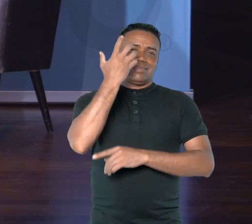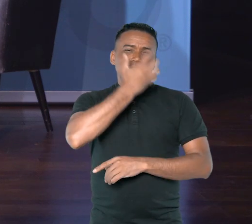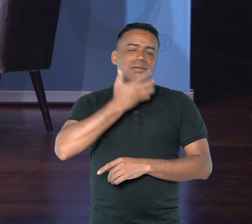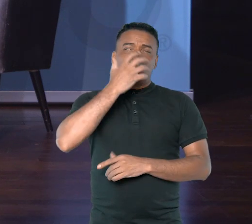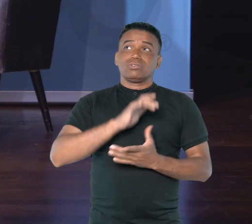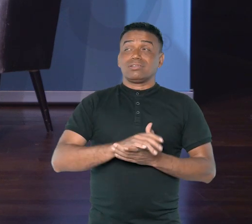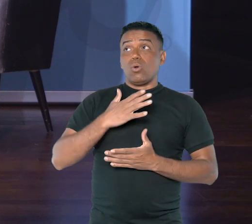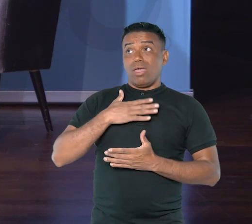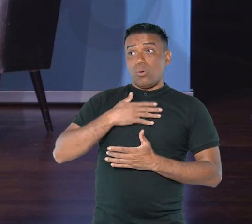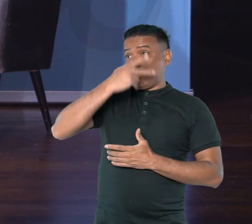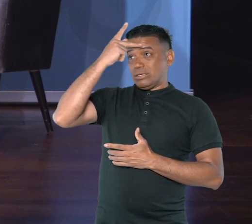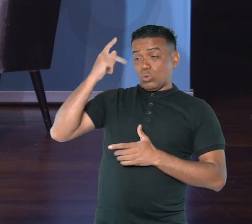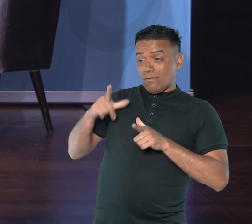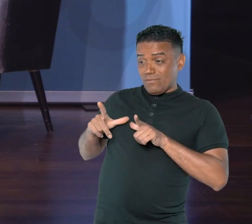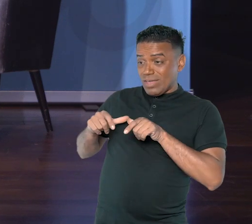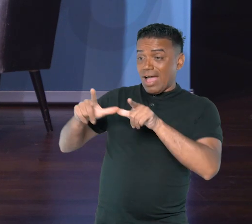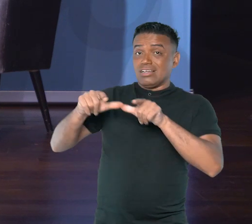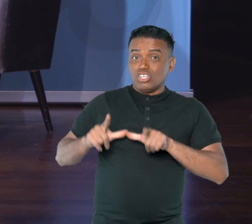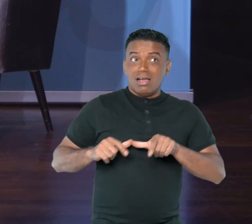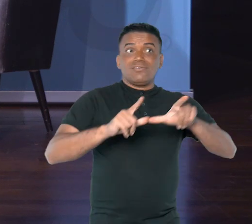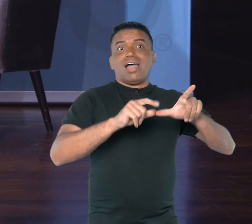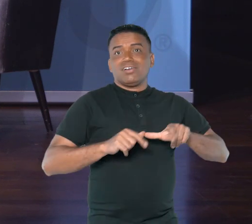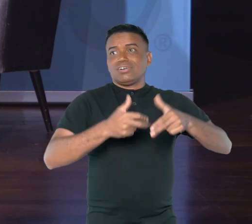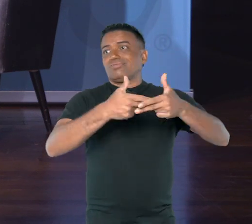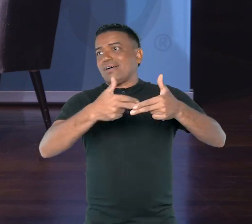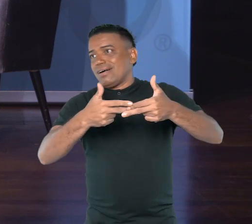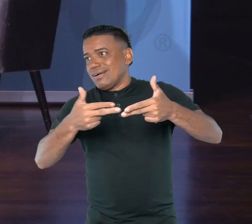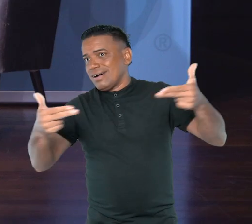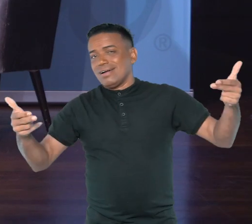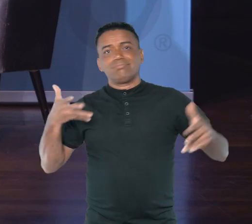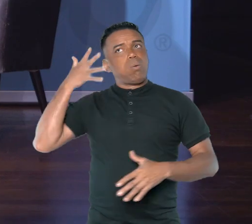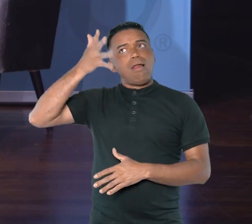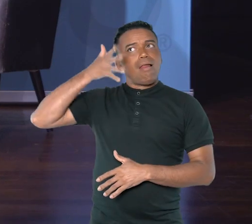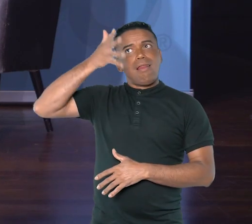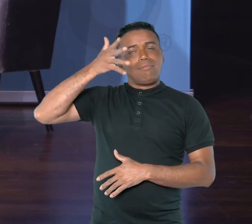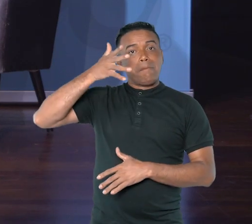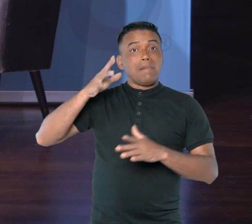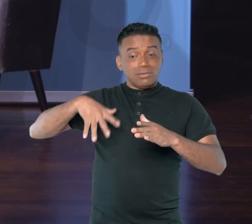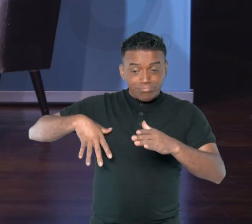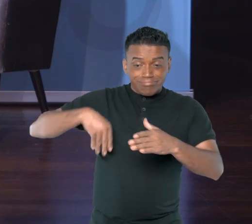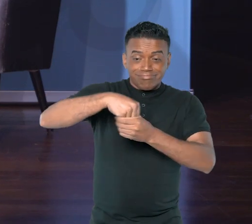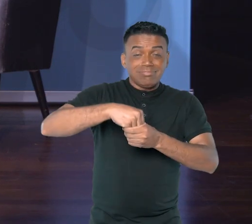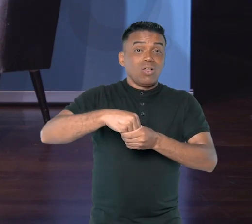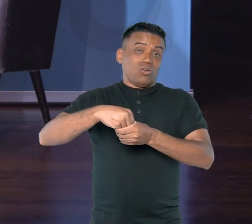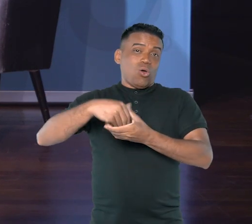autora viajante que relata, de fato, viagens que fez, mas eu acho que eu insiro